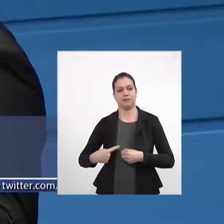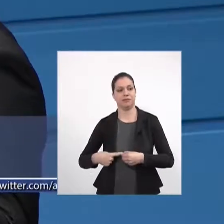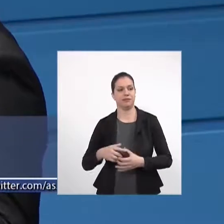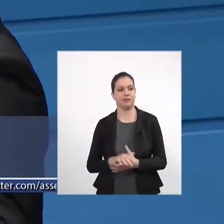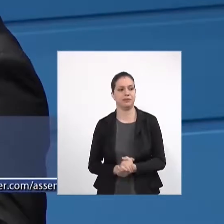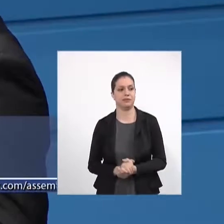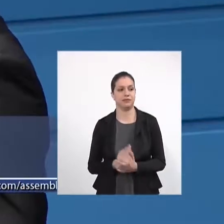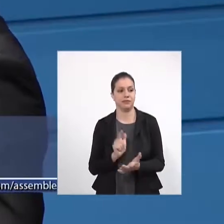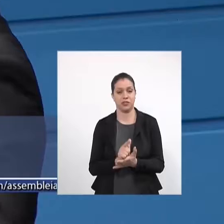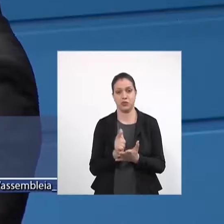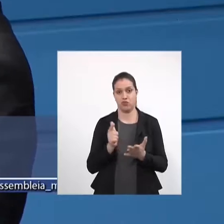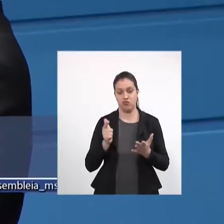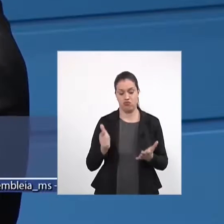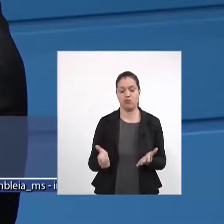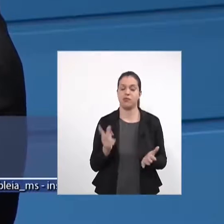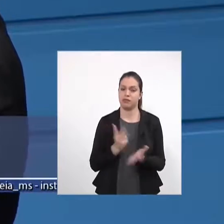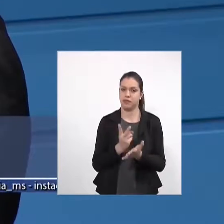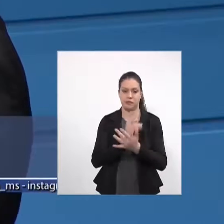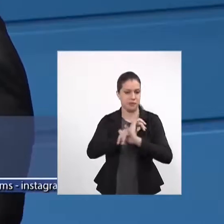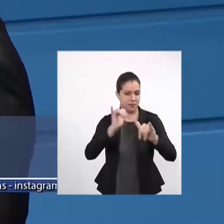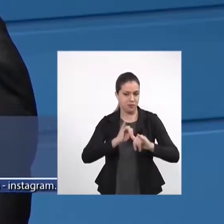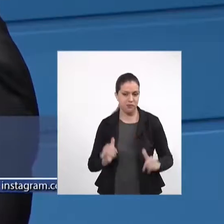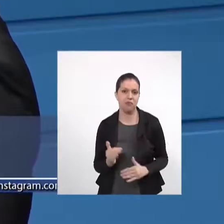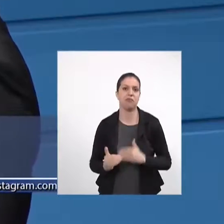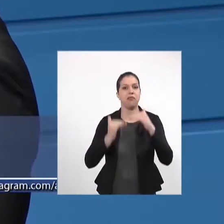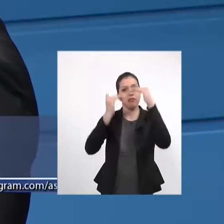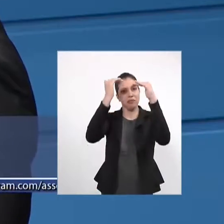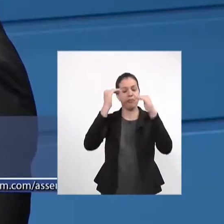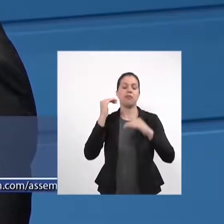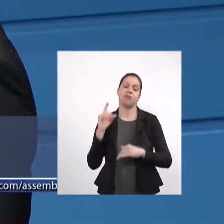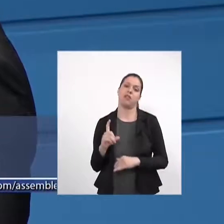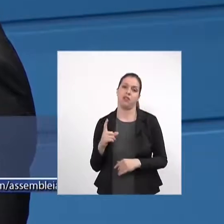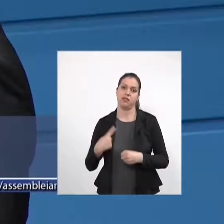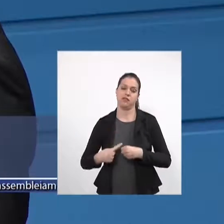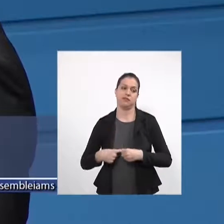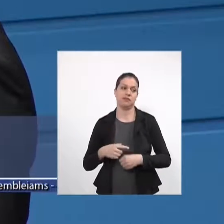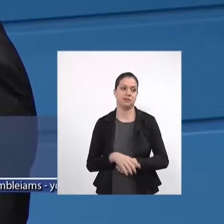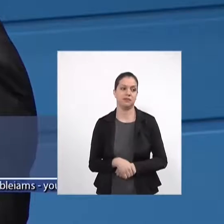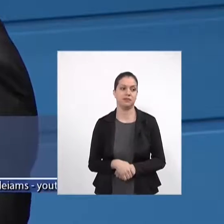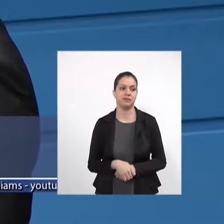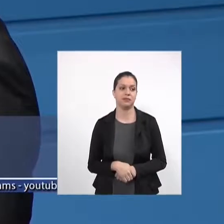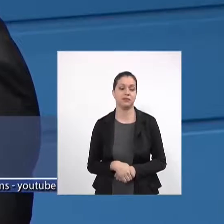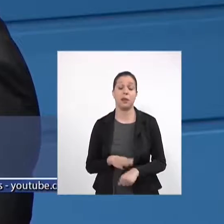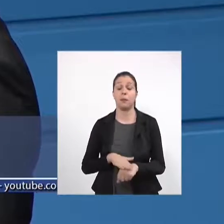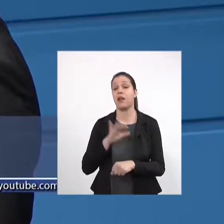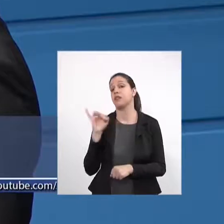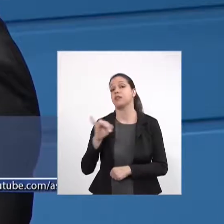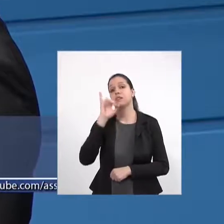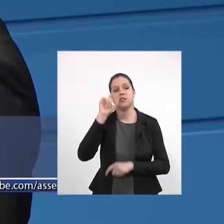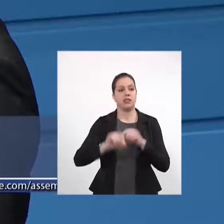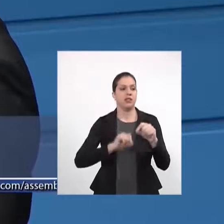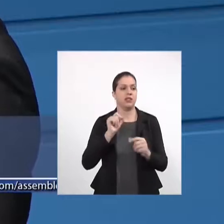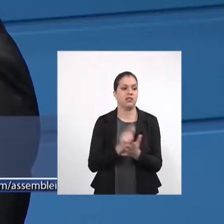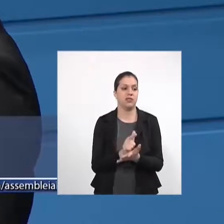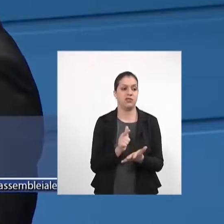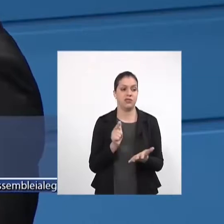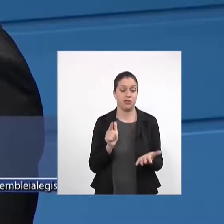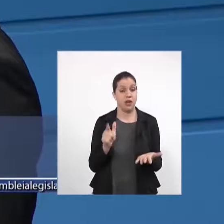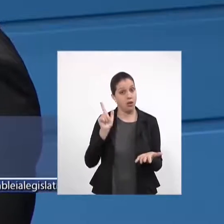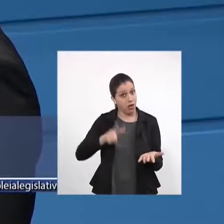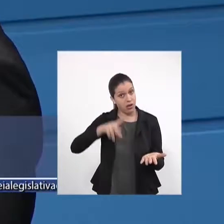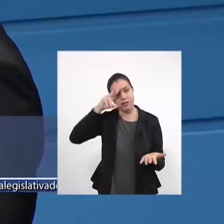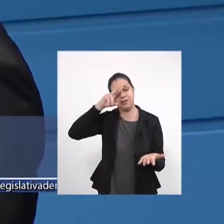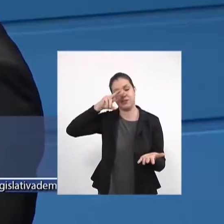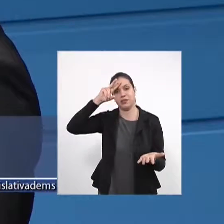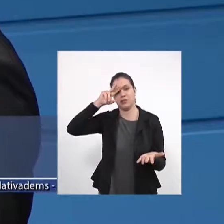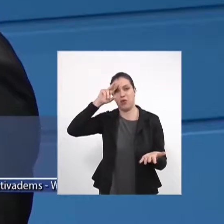jornal O Progresso acompanhou. E não tem nada mais importante do que o jornal O Progresso para a história de